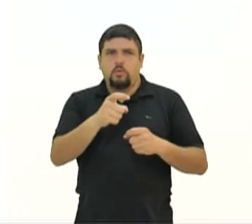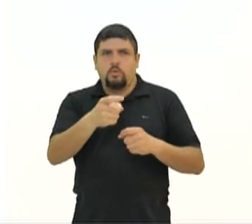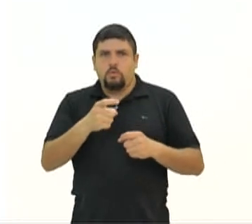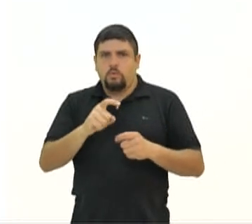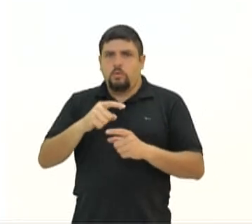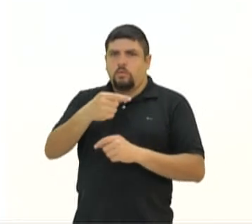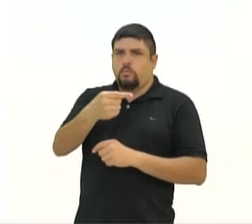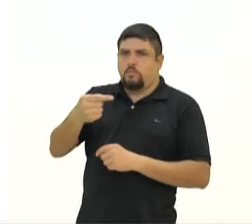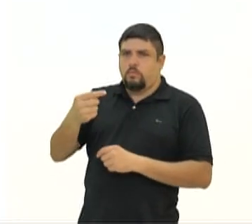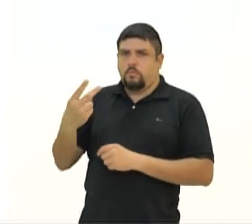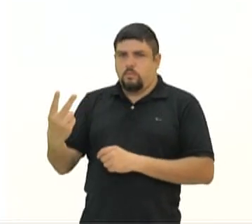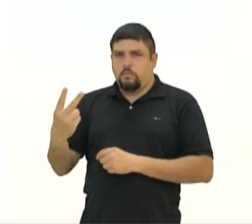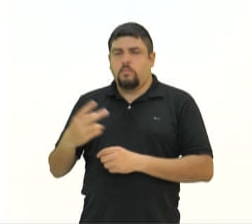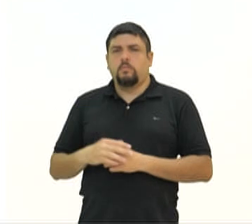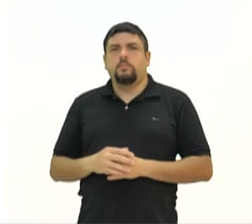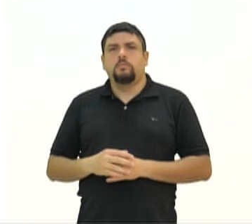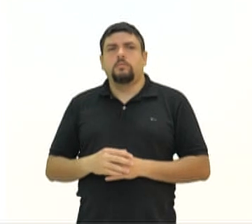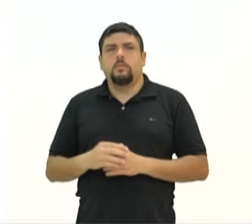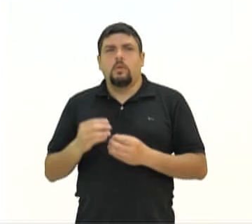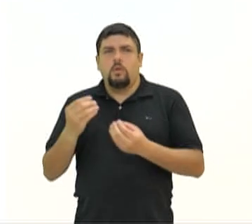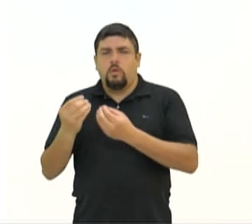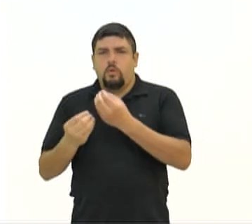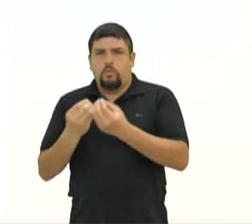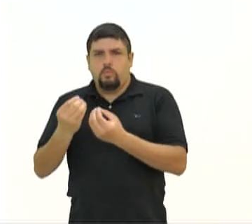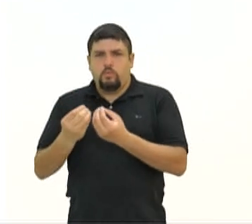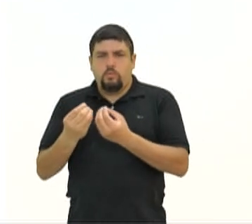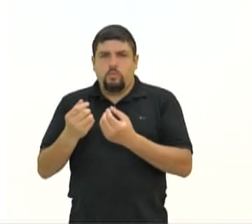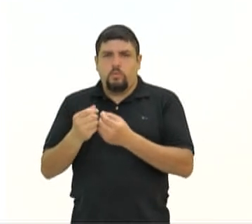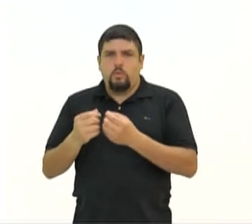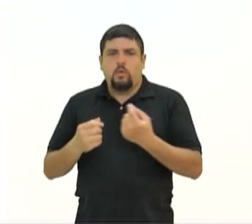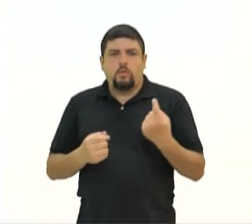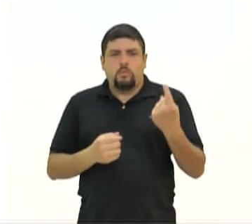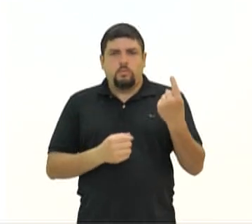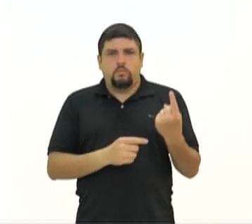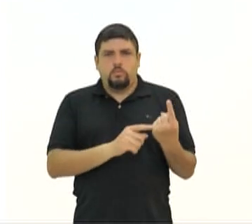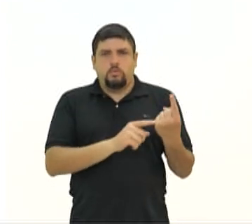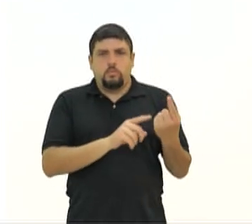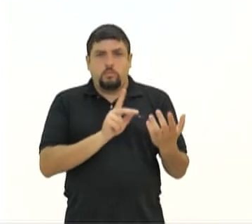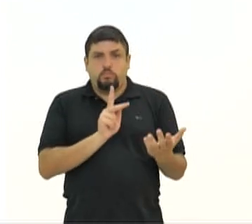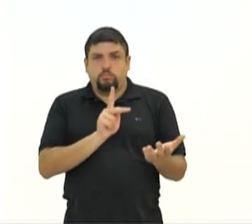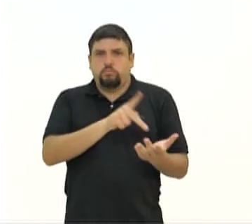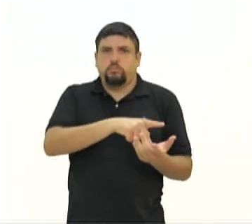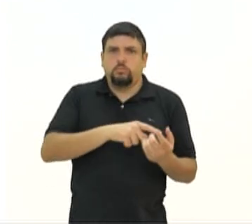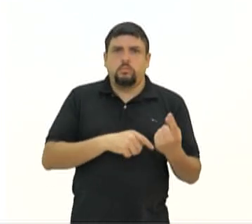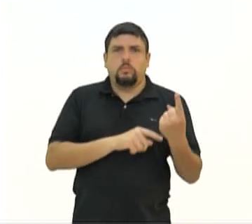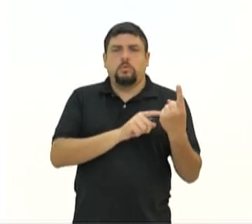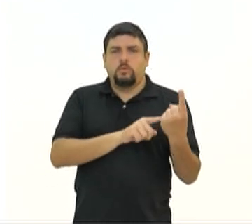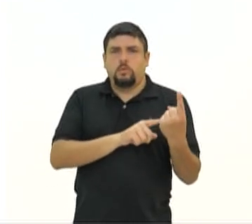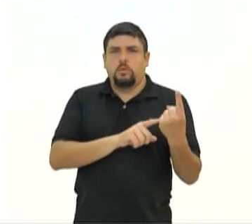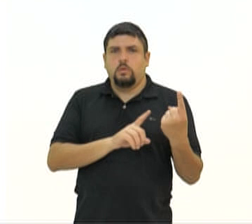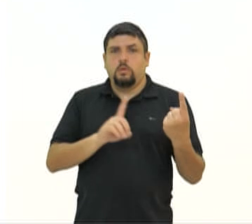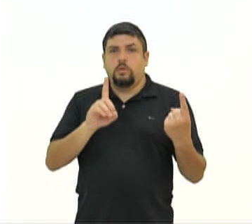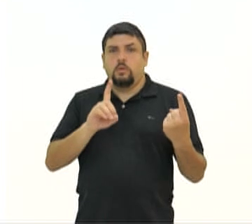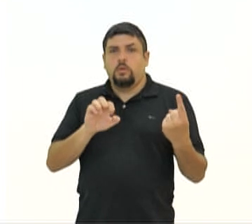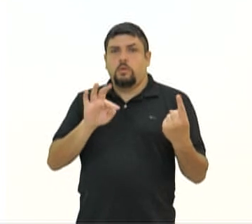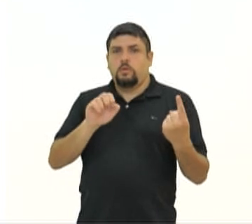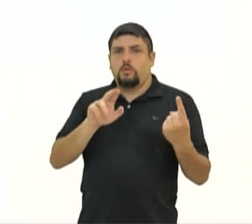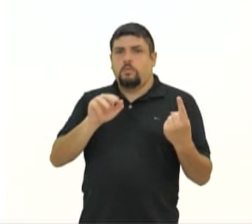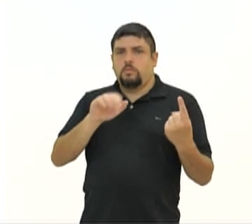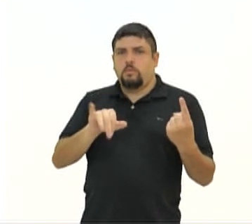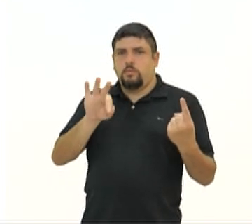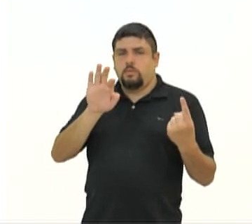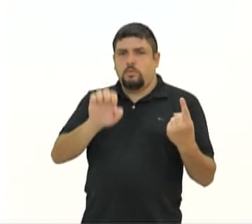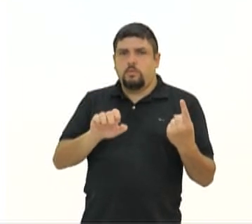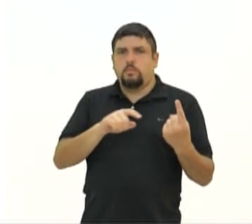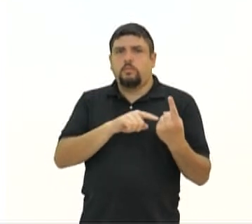ele? Aqui tem o meu coeficiente determinante. Aquele cara que admite